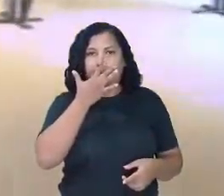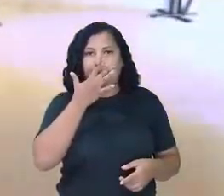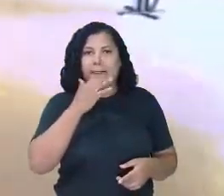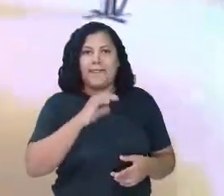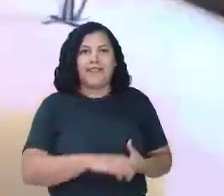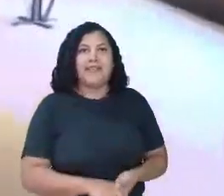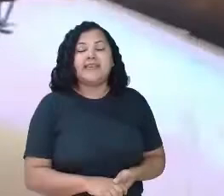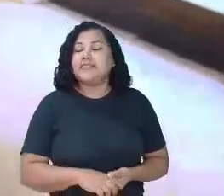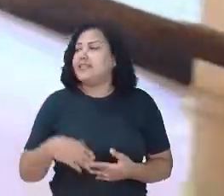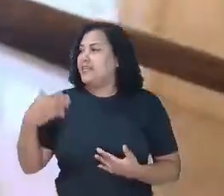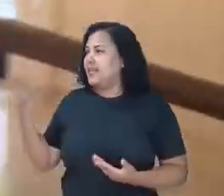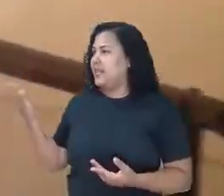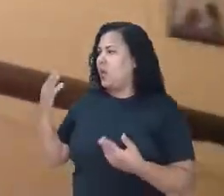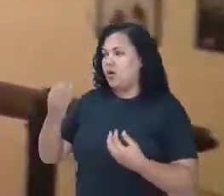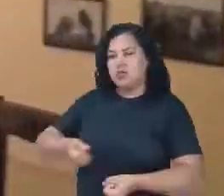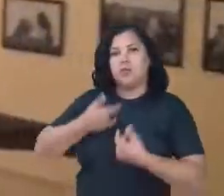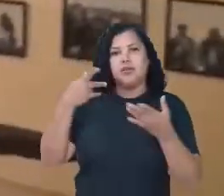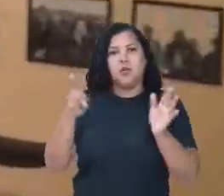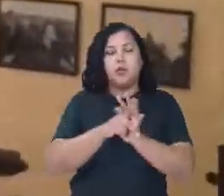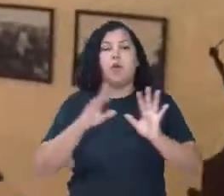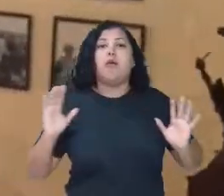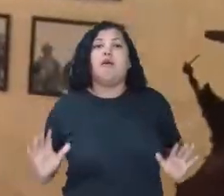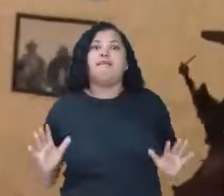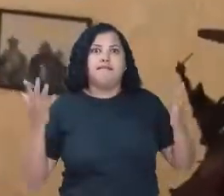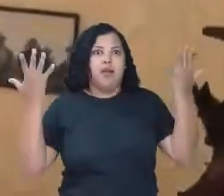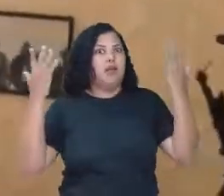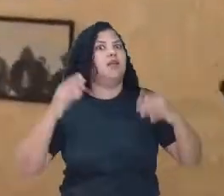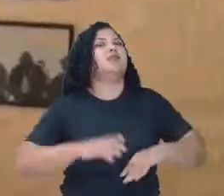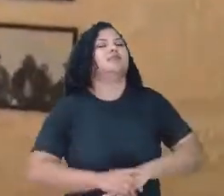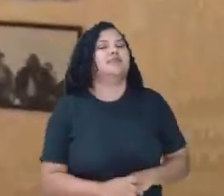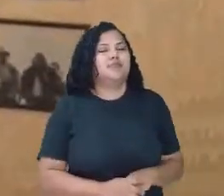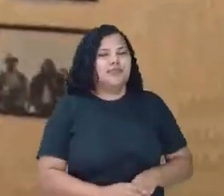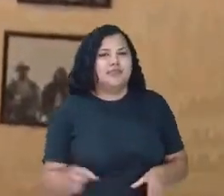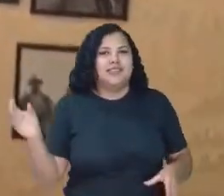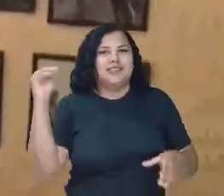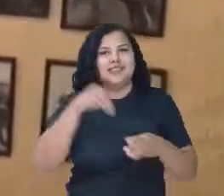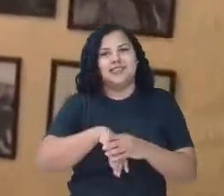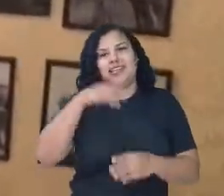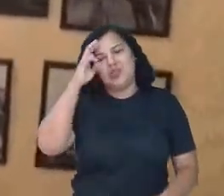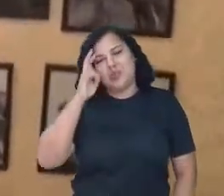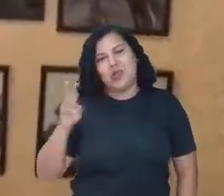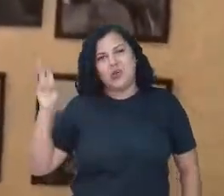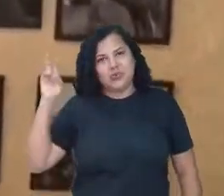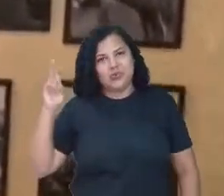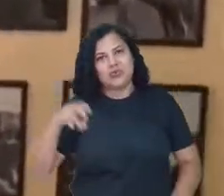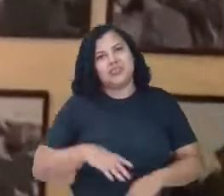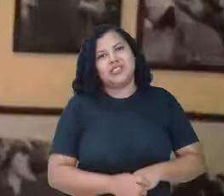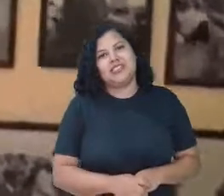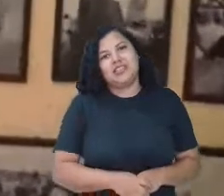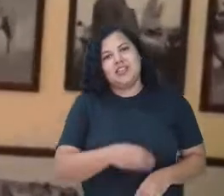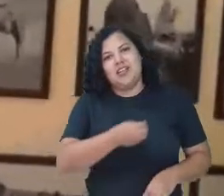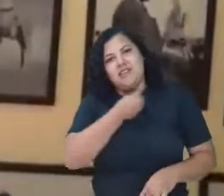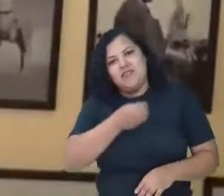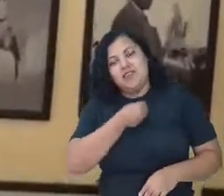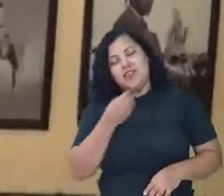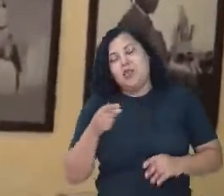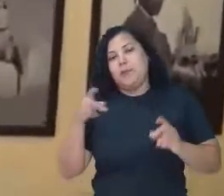uma manifestação, uma festa muito importante dentro da vida